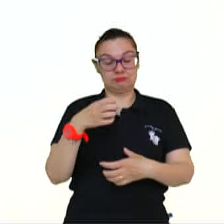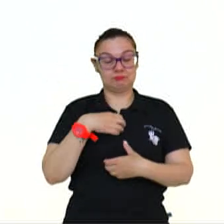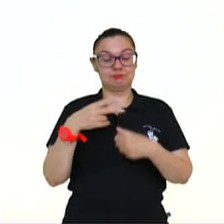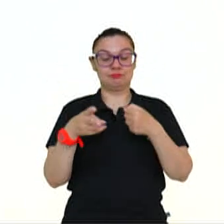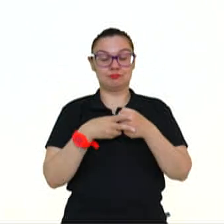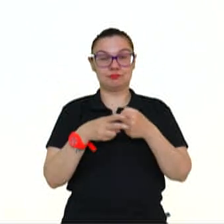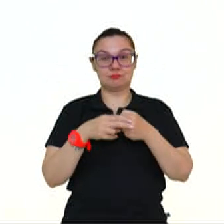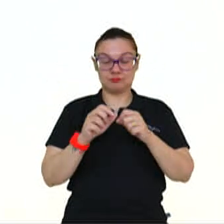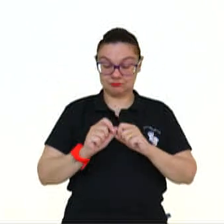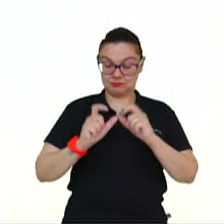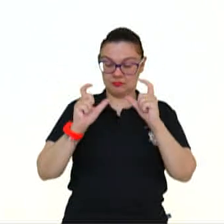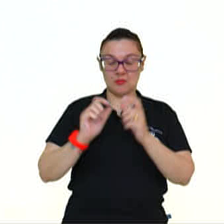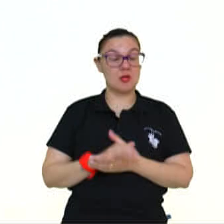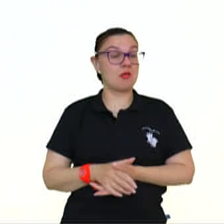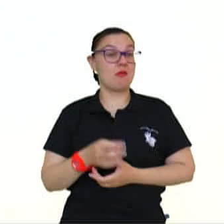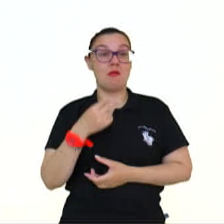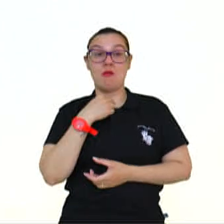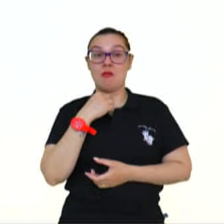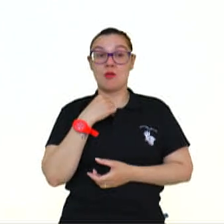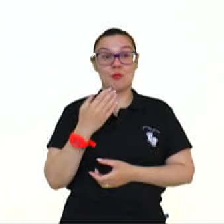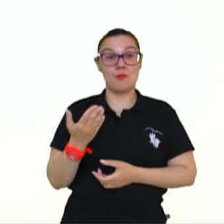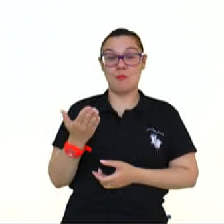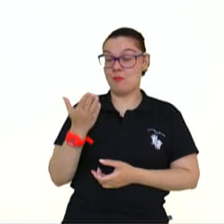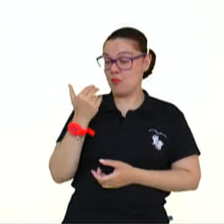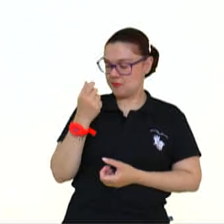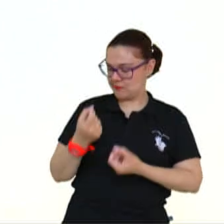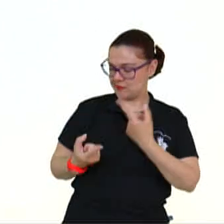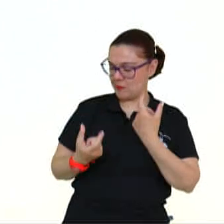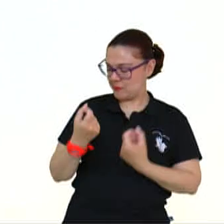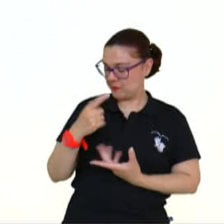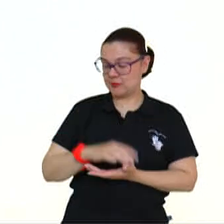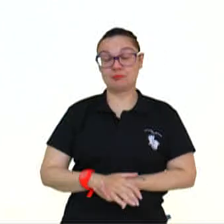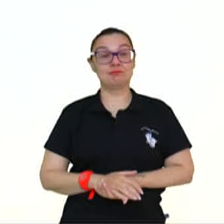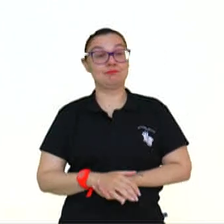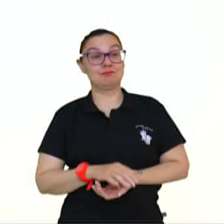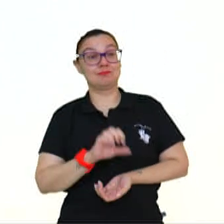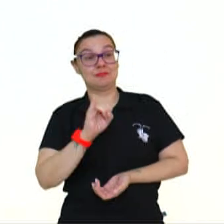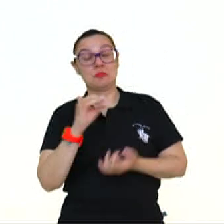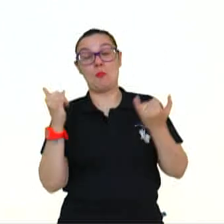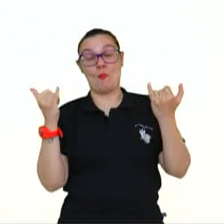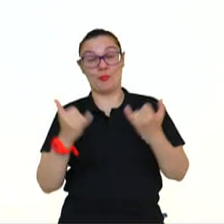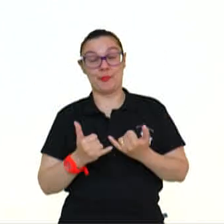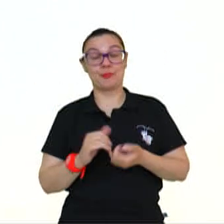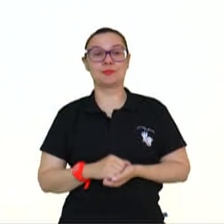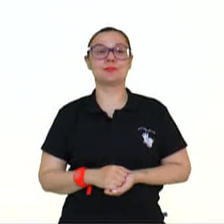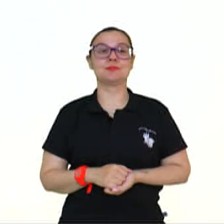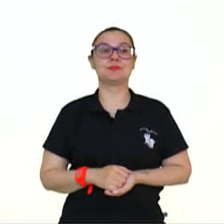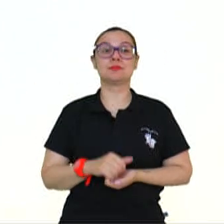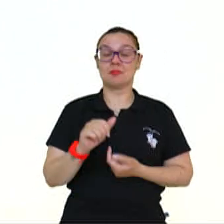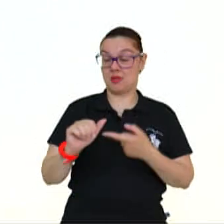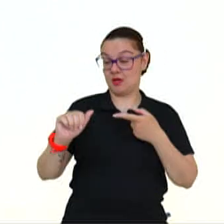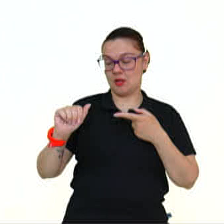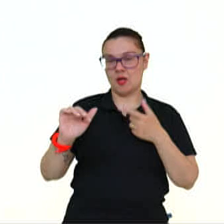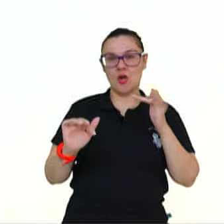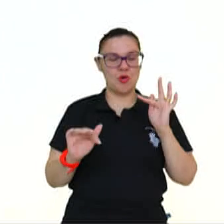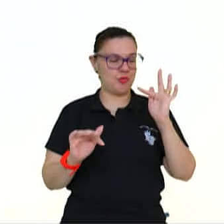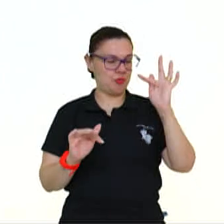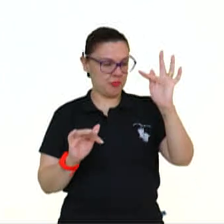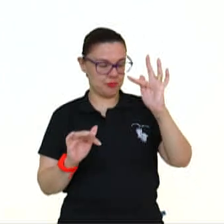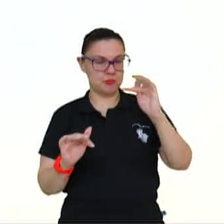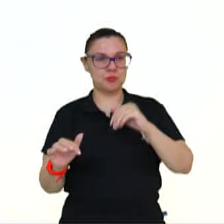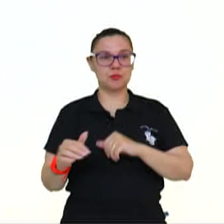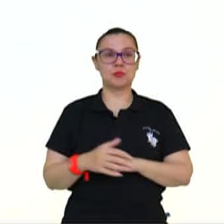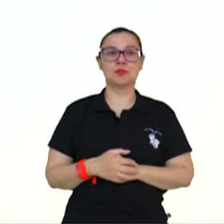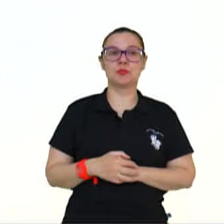destaque. Mas não posso me alimentar, só de pipoca, ainda se emagrecesse. A. Futuro do